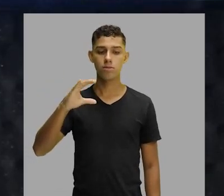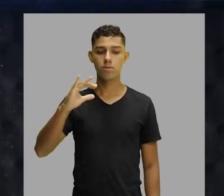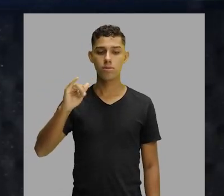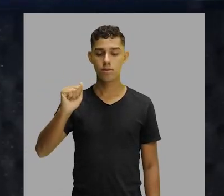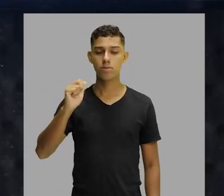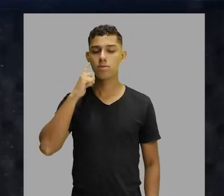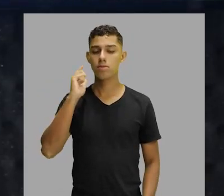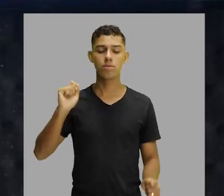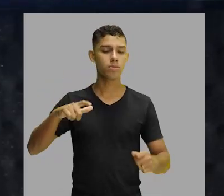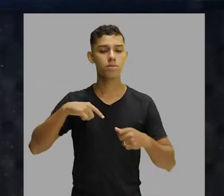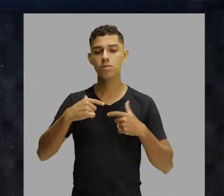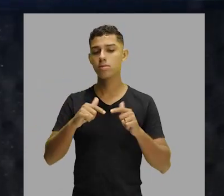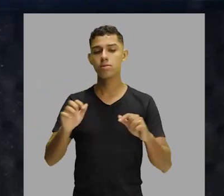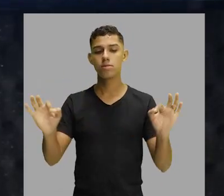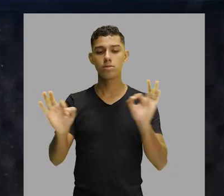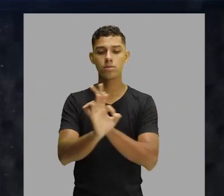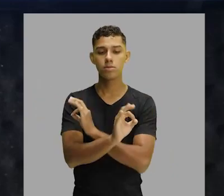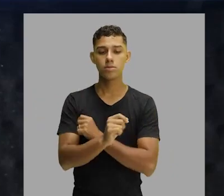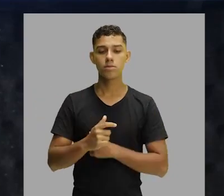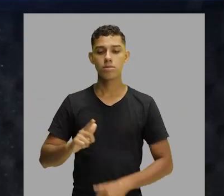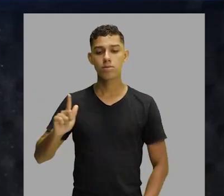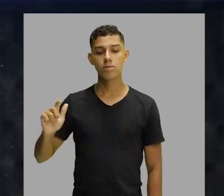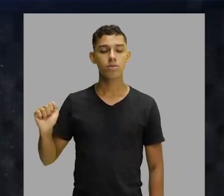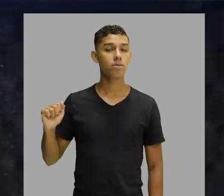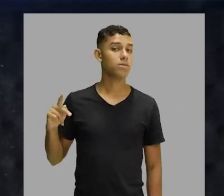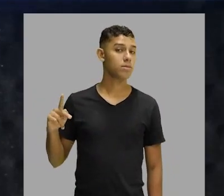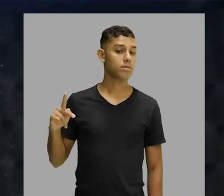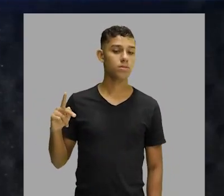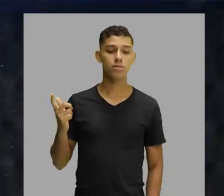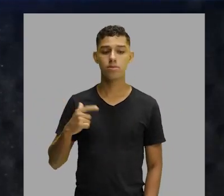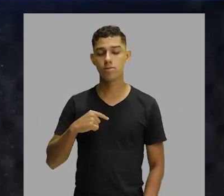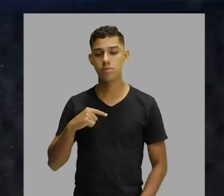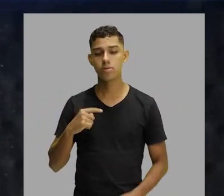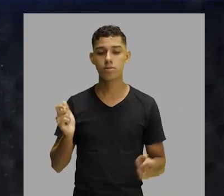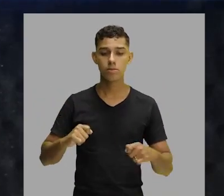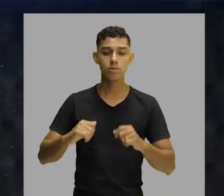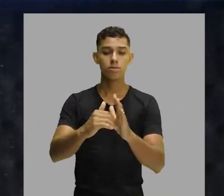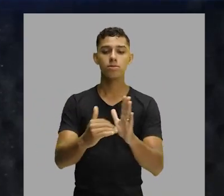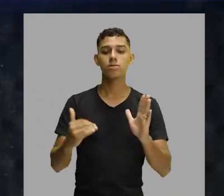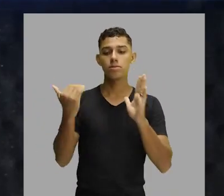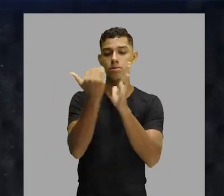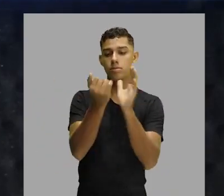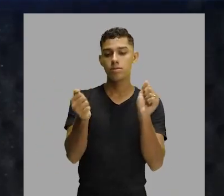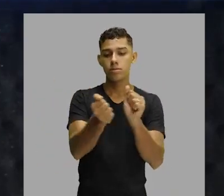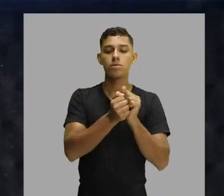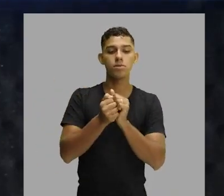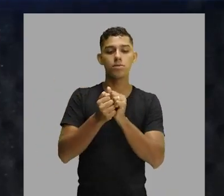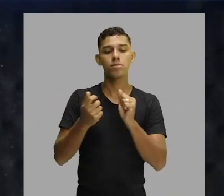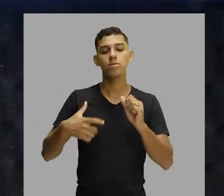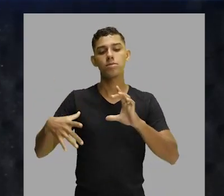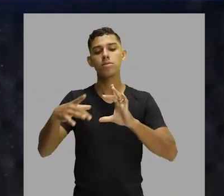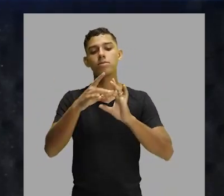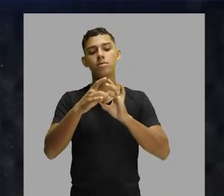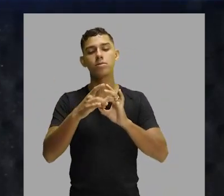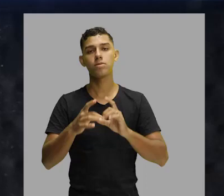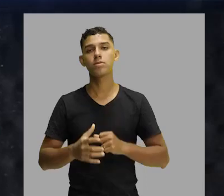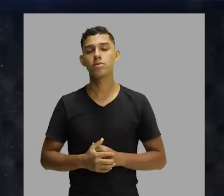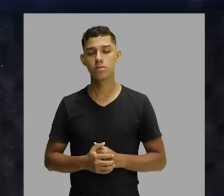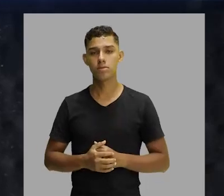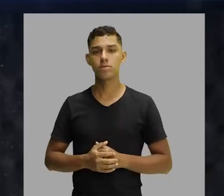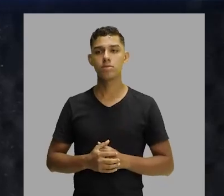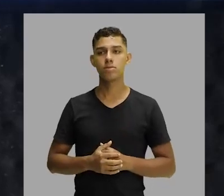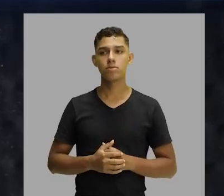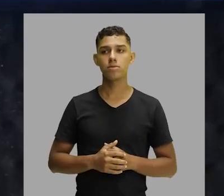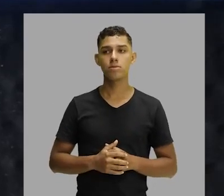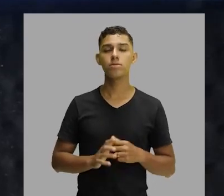não existe, né, esse gap, né? A camada de valência e de condução eles estão ali juntinhas, estão ali unidas, ok?